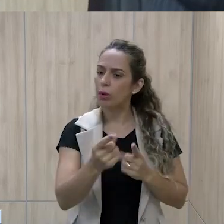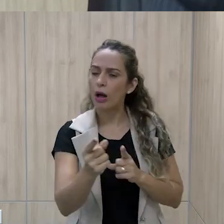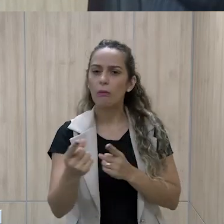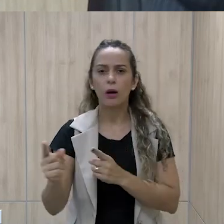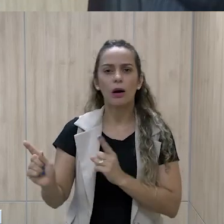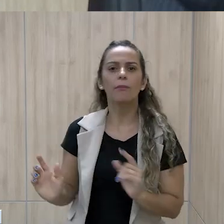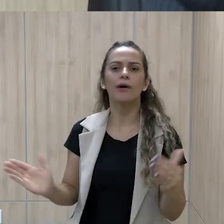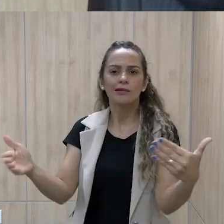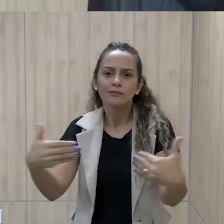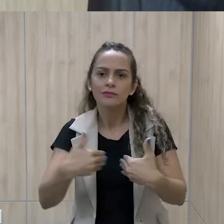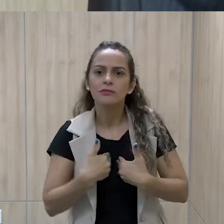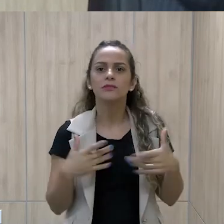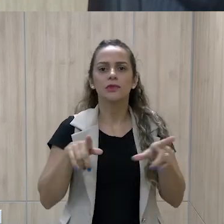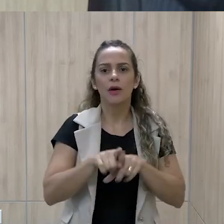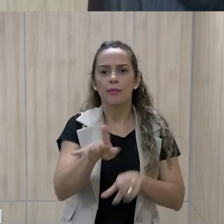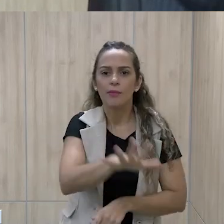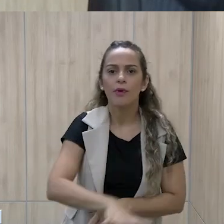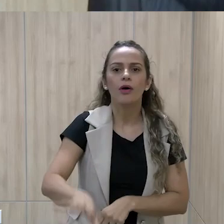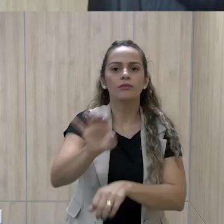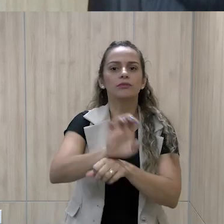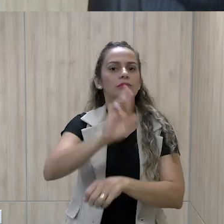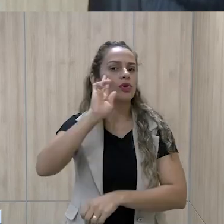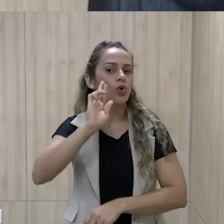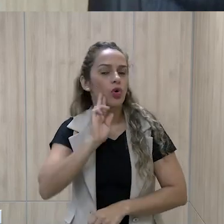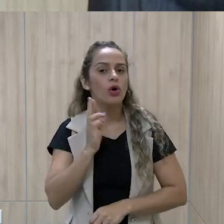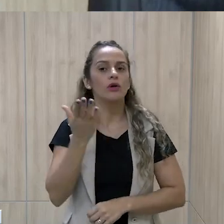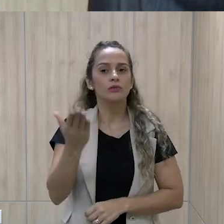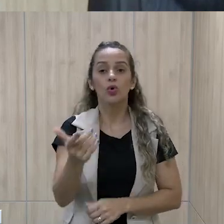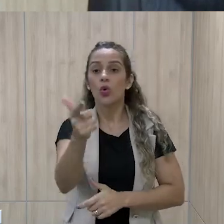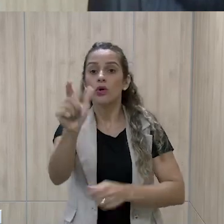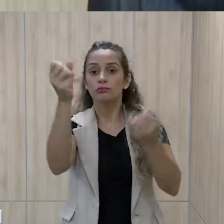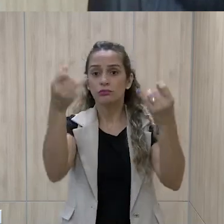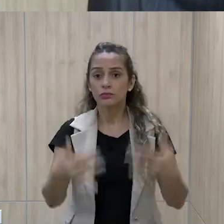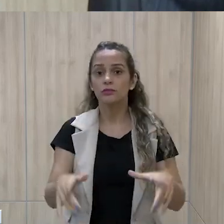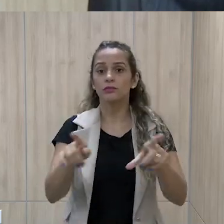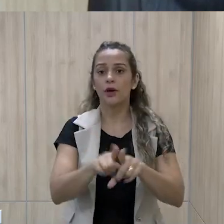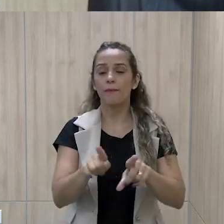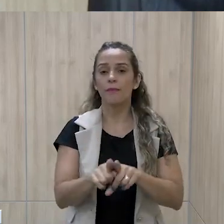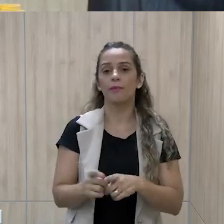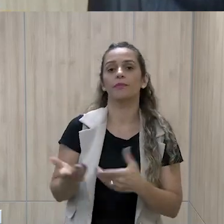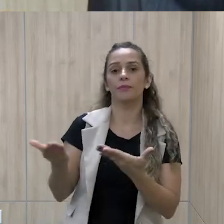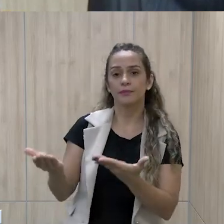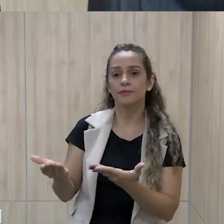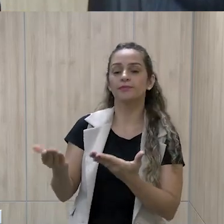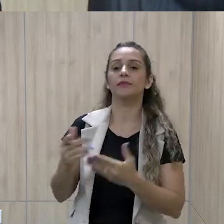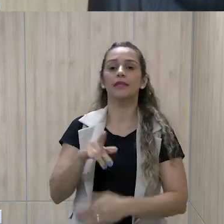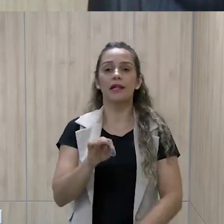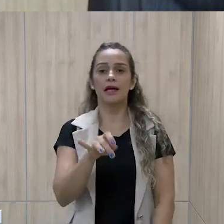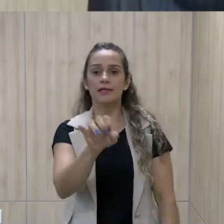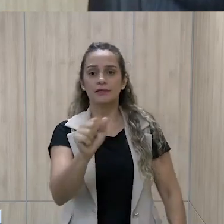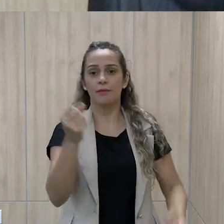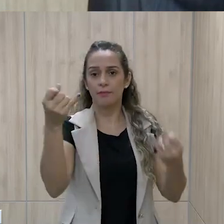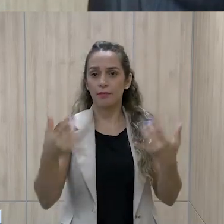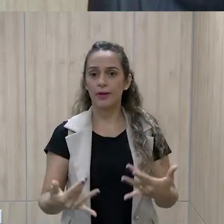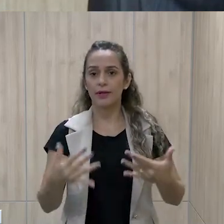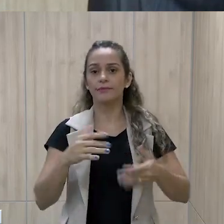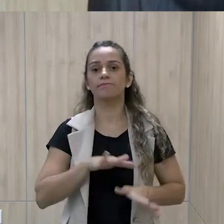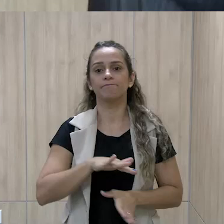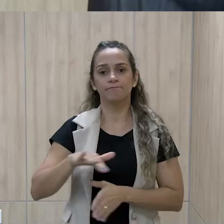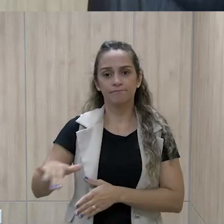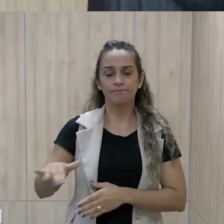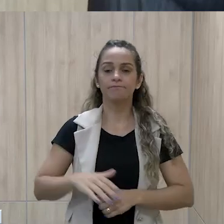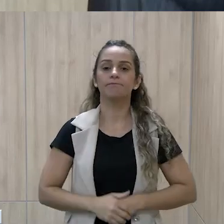quando eficiência com transtorno de aspecto autista no âmbito do Estado de Rondônia e da outras providência para relatar deputada